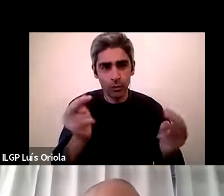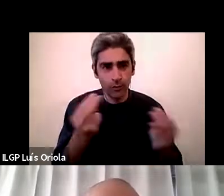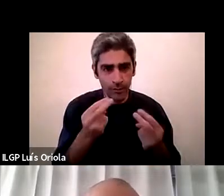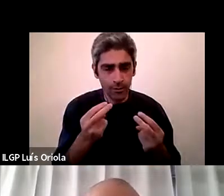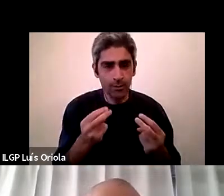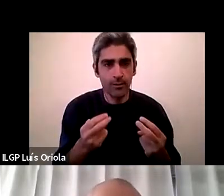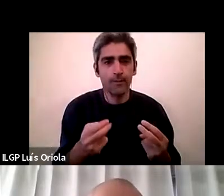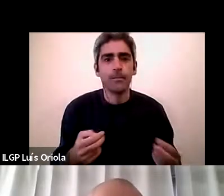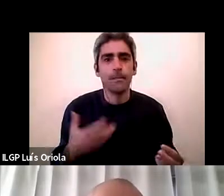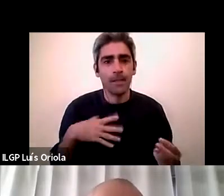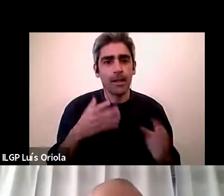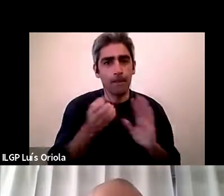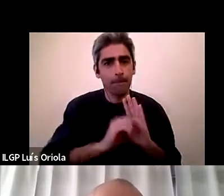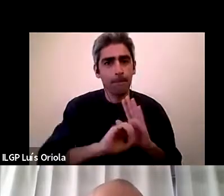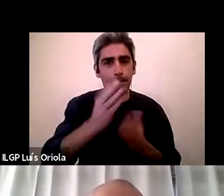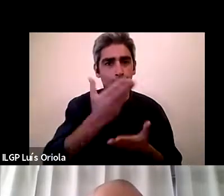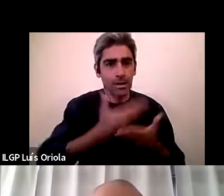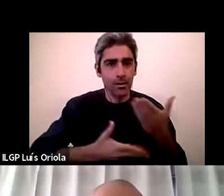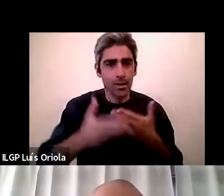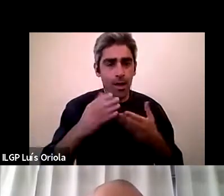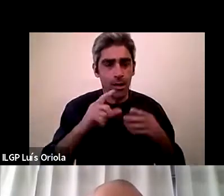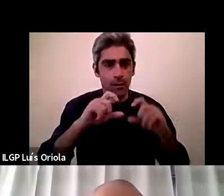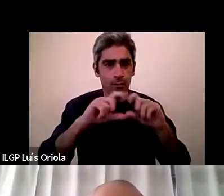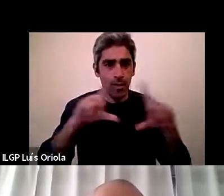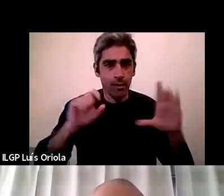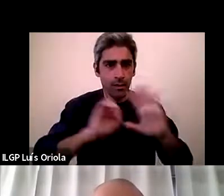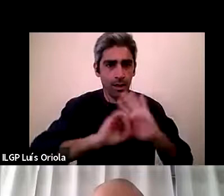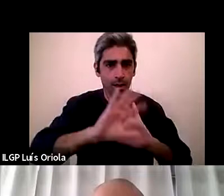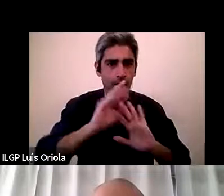só partilhar aqui o ecrã.